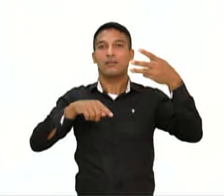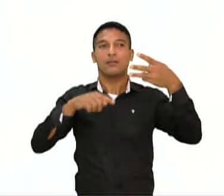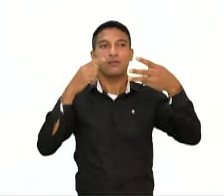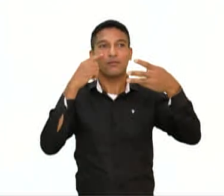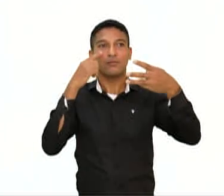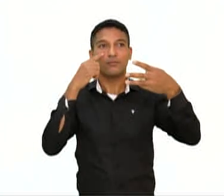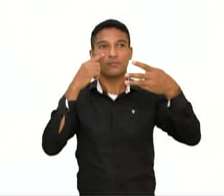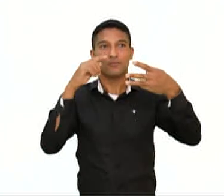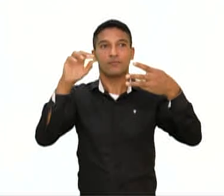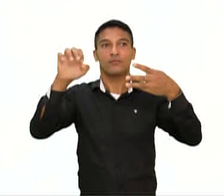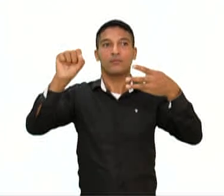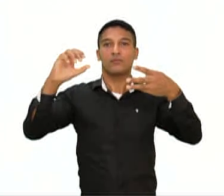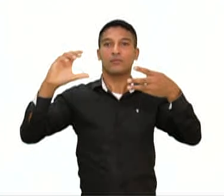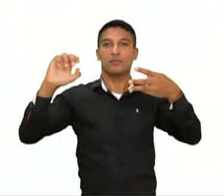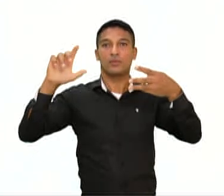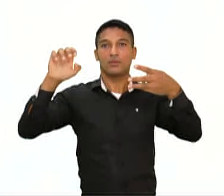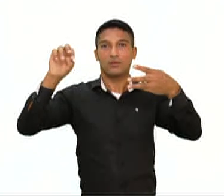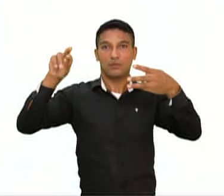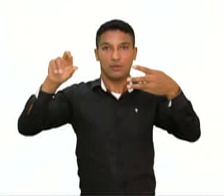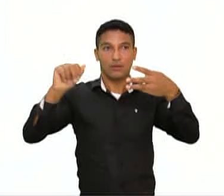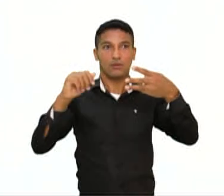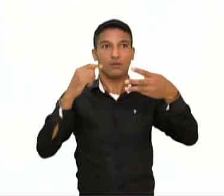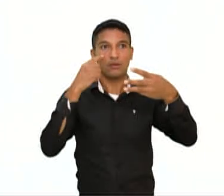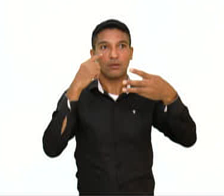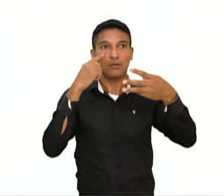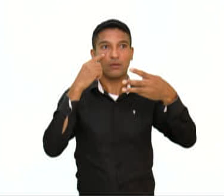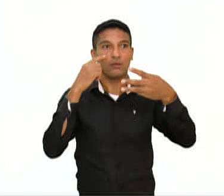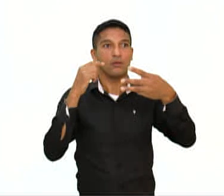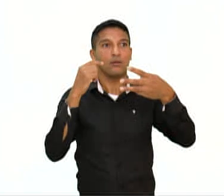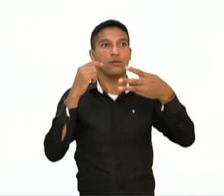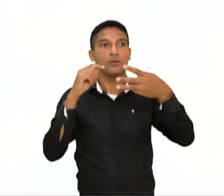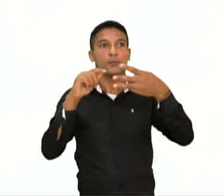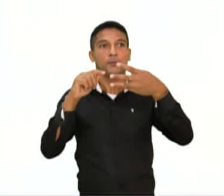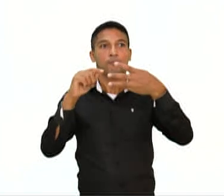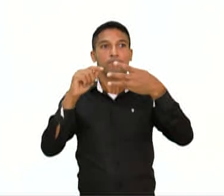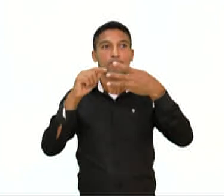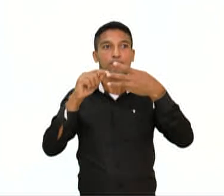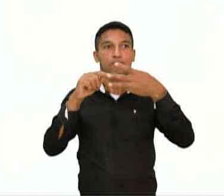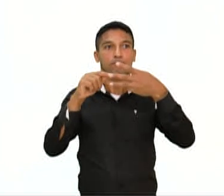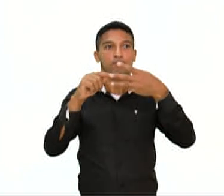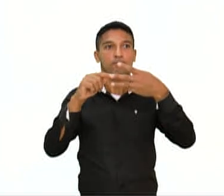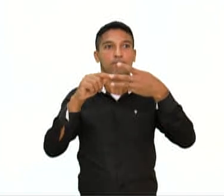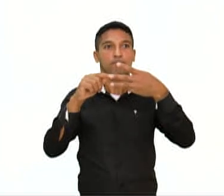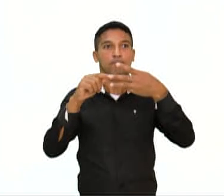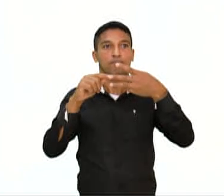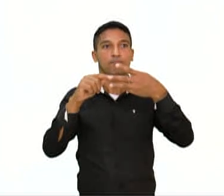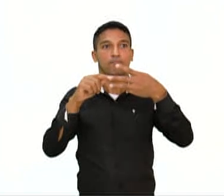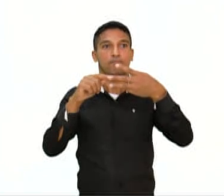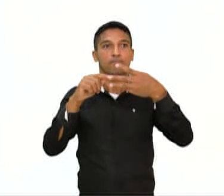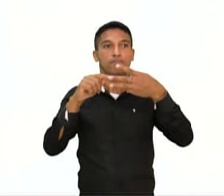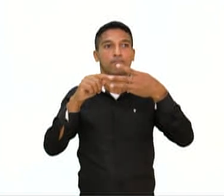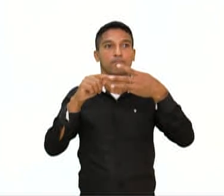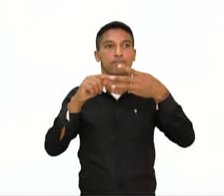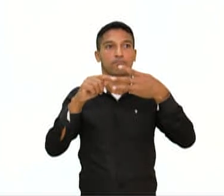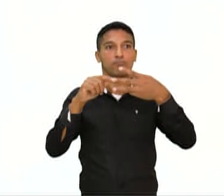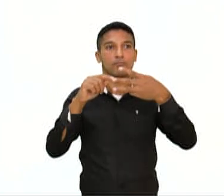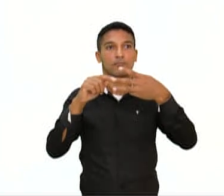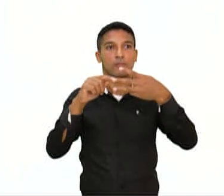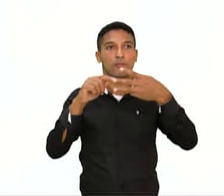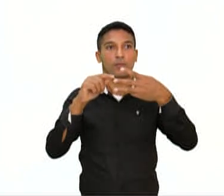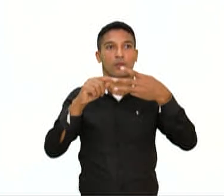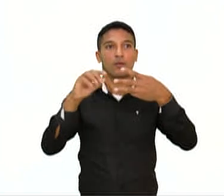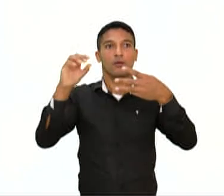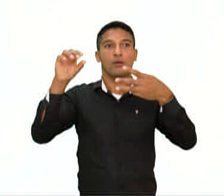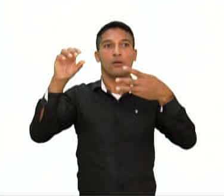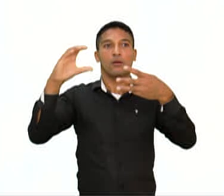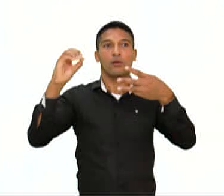responsáveis pela percepção das cores são: alternativa A, bastonetes; alternativa B, cones; alternativa C, quiasma óptico;